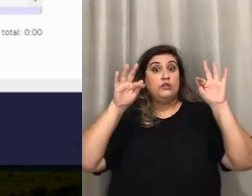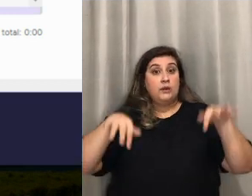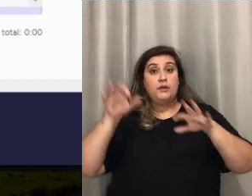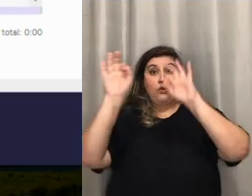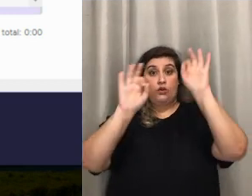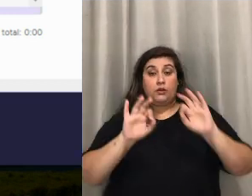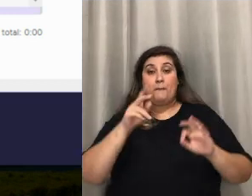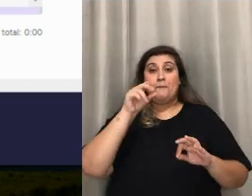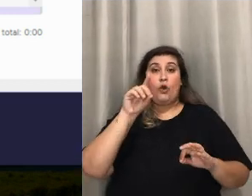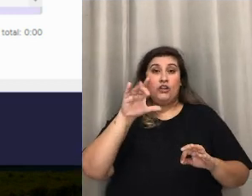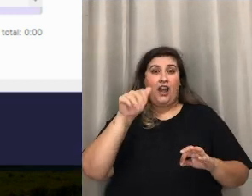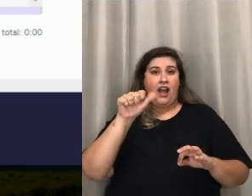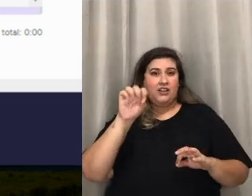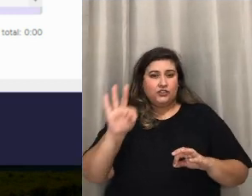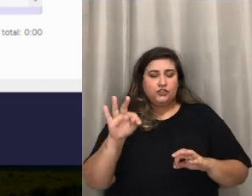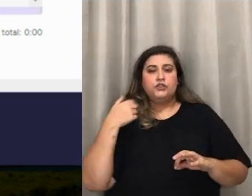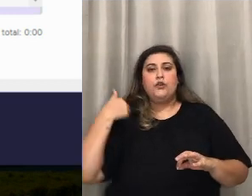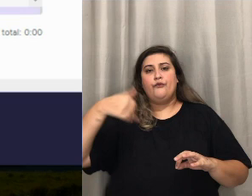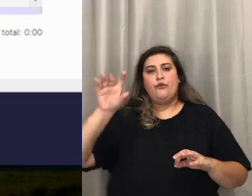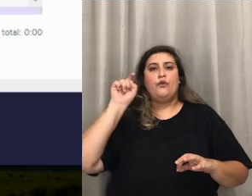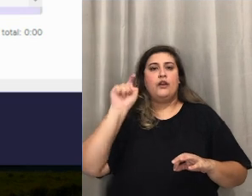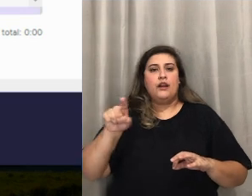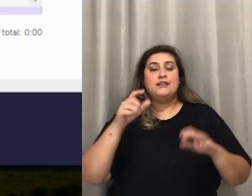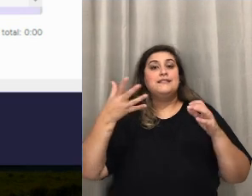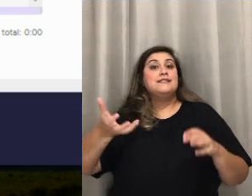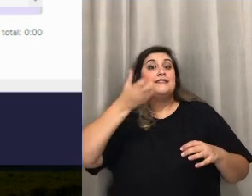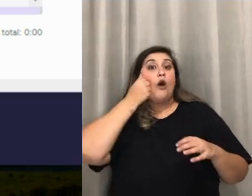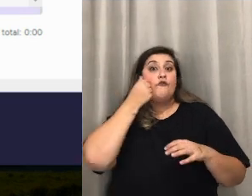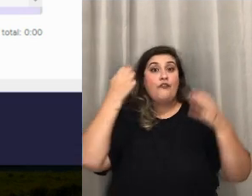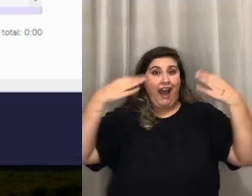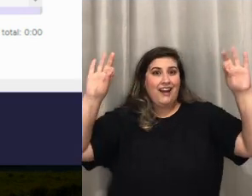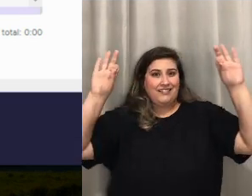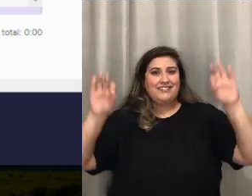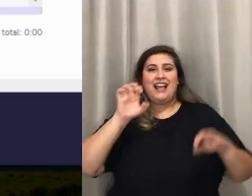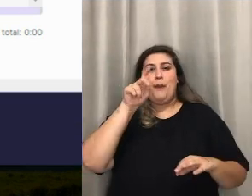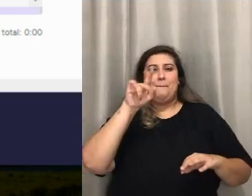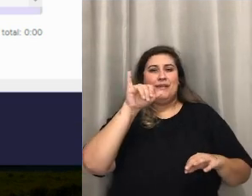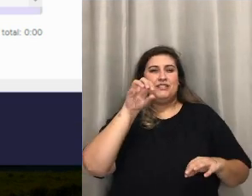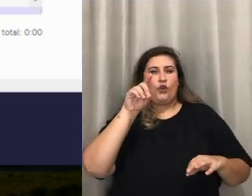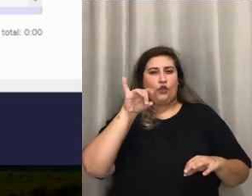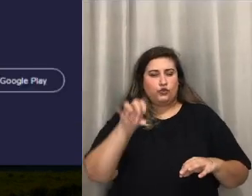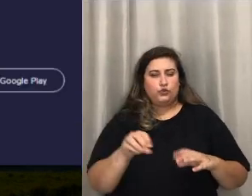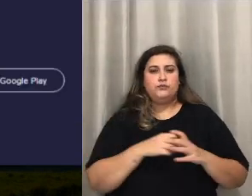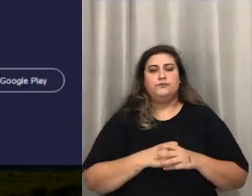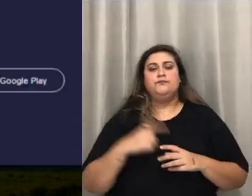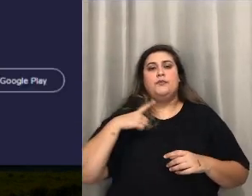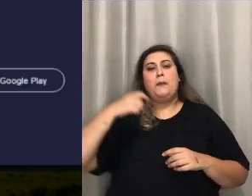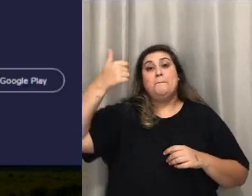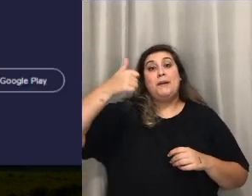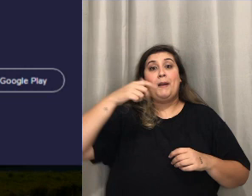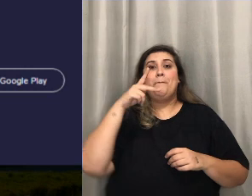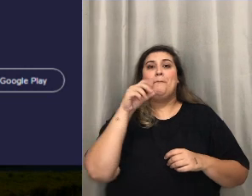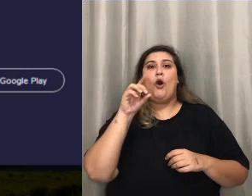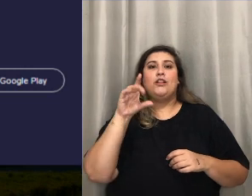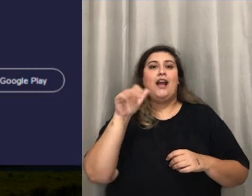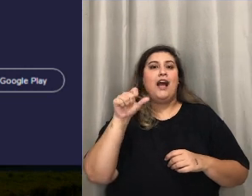Quando eu terminar de organizar o meu podcast, eu vou clicar aqui em salvar episódio.